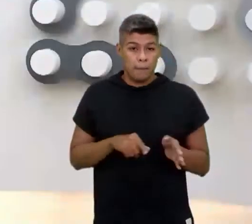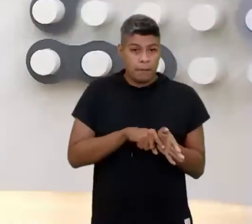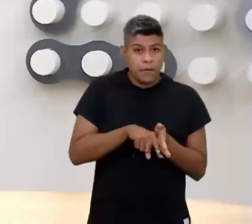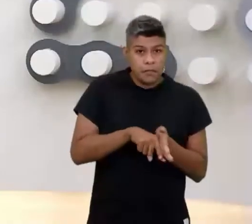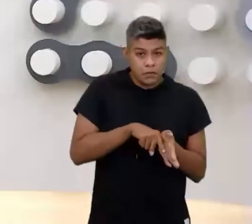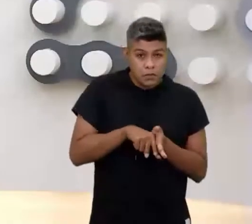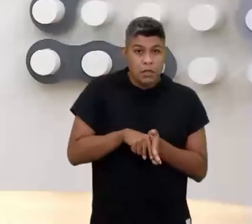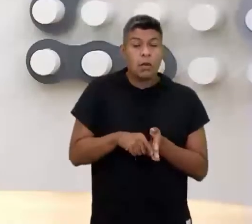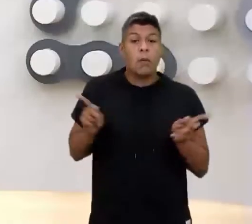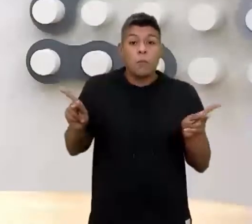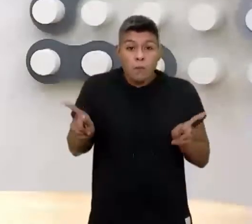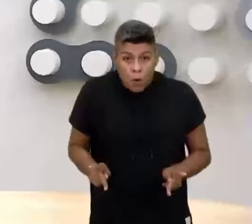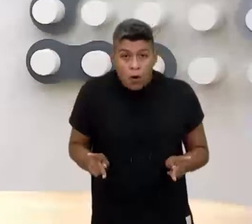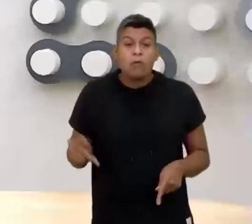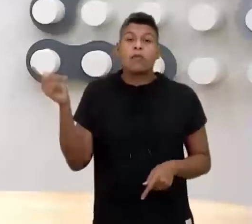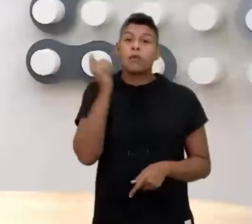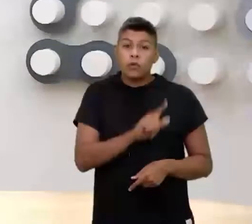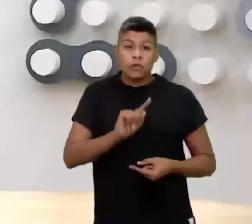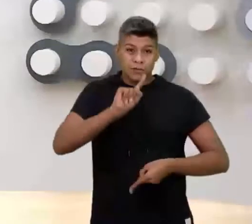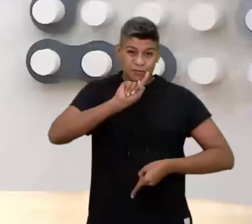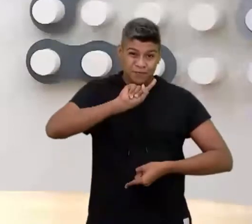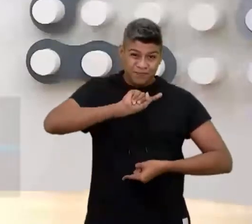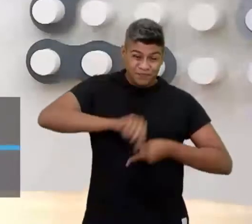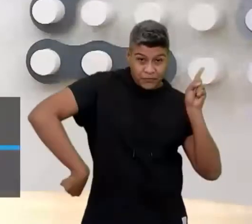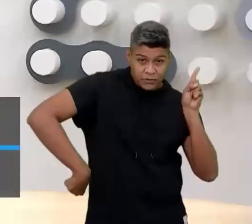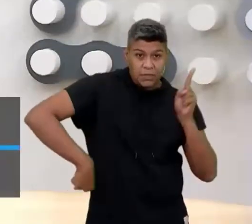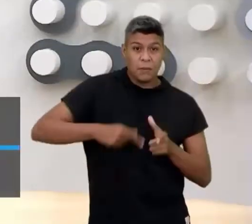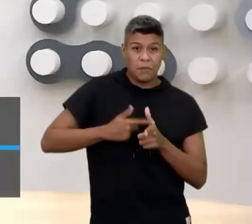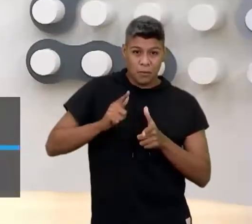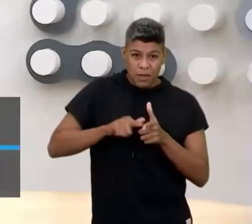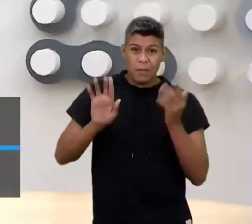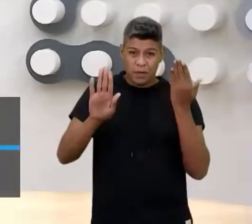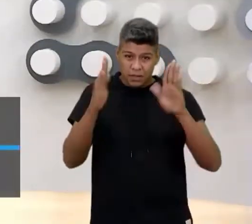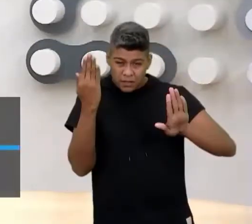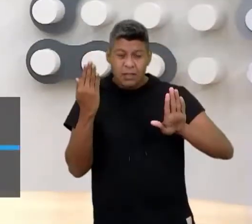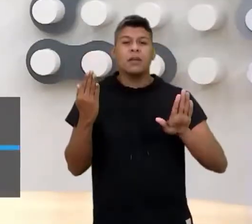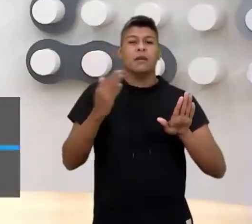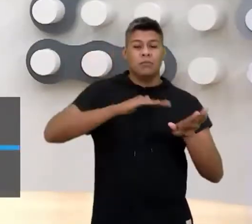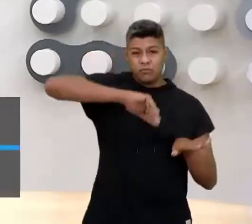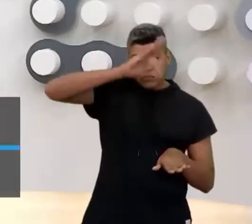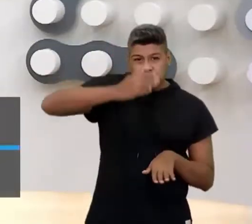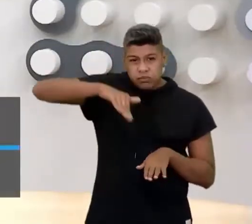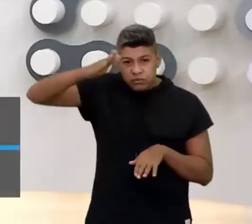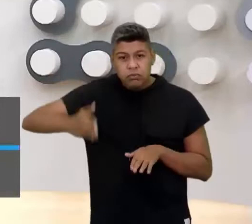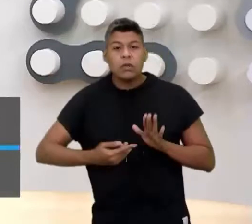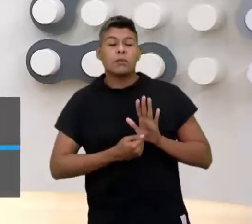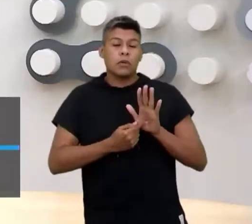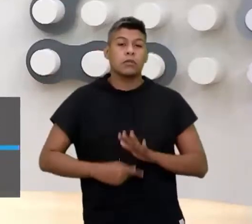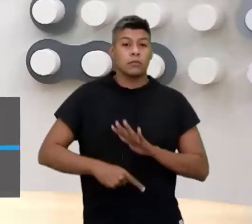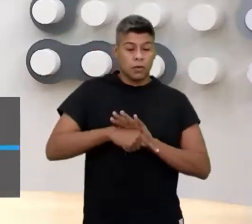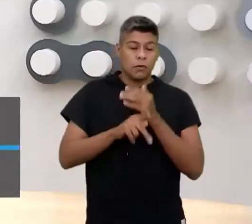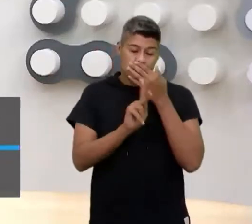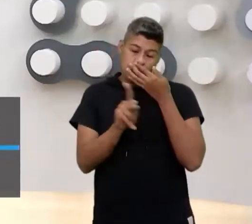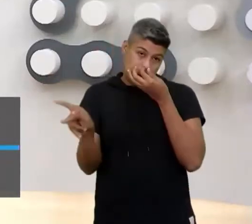pesquisar povos que conseguiram vencer as adversidades do clima, do relevo, mostrem isso aí